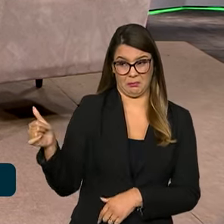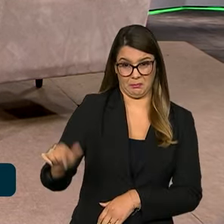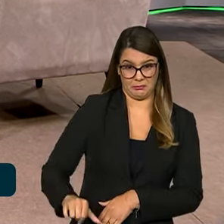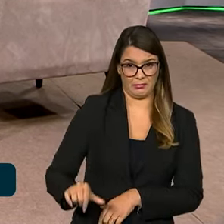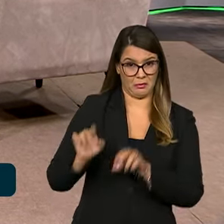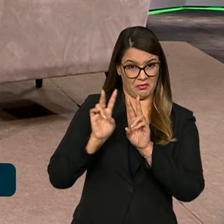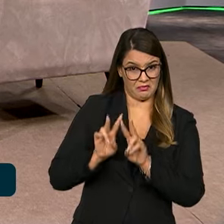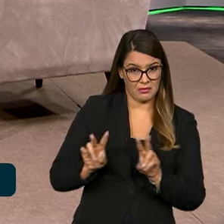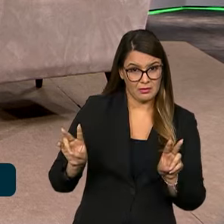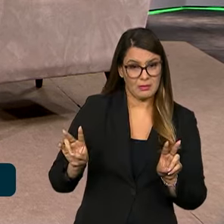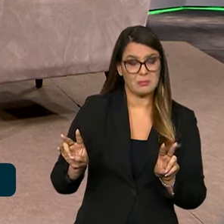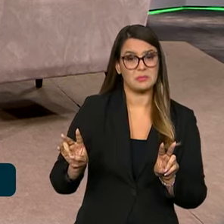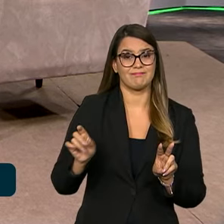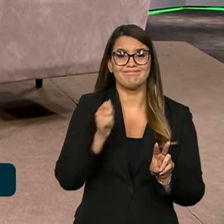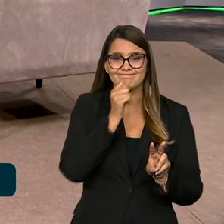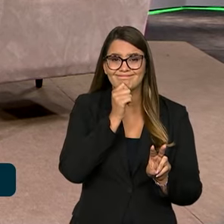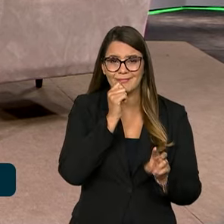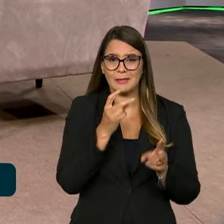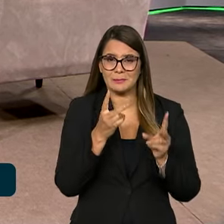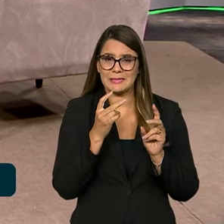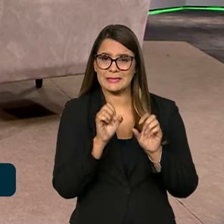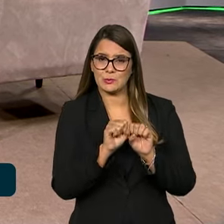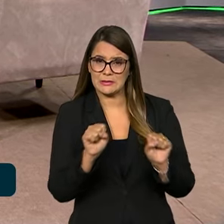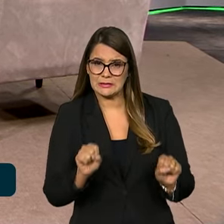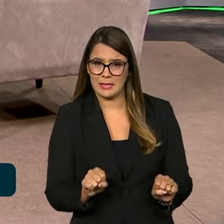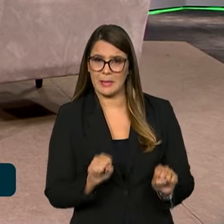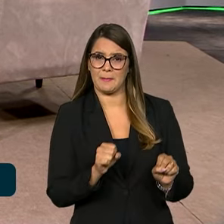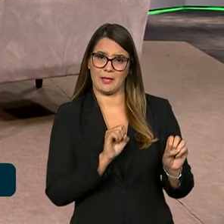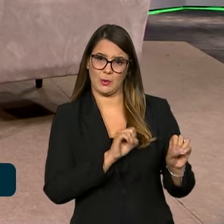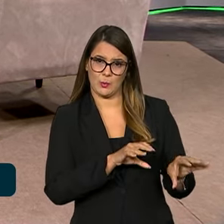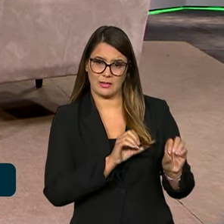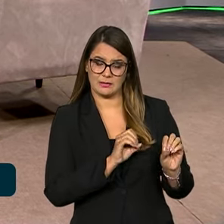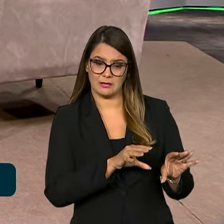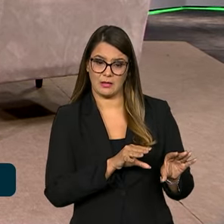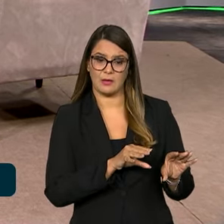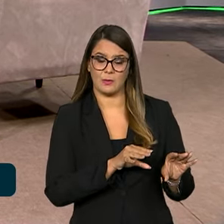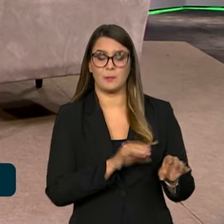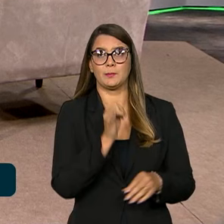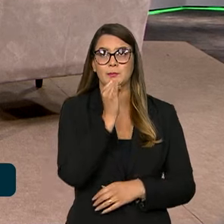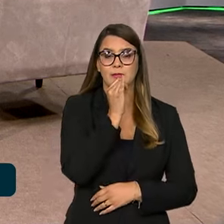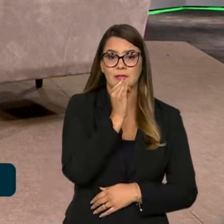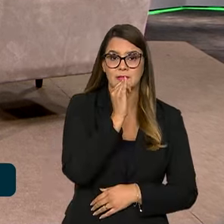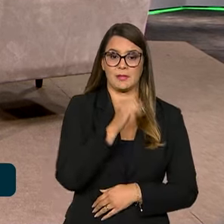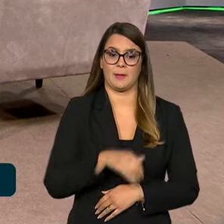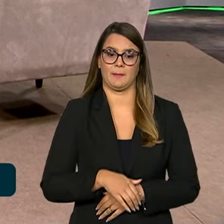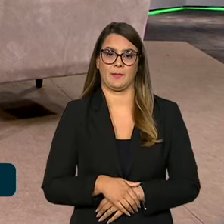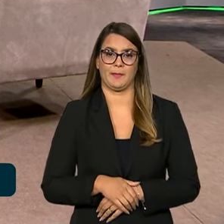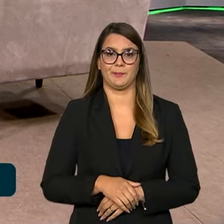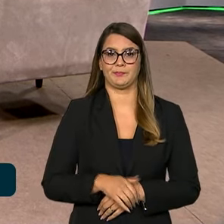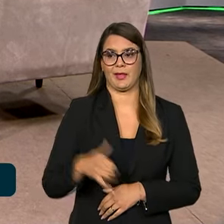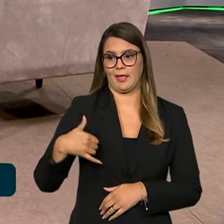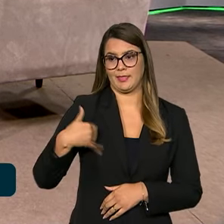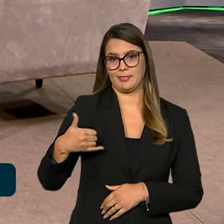nós vemos ainda em Sistemas educacionais por exemplo distorção idade